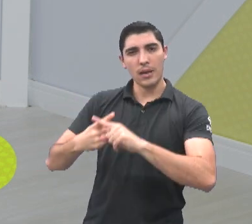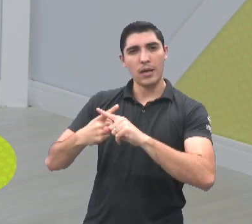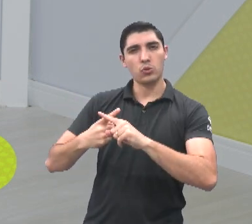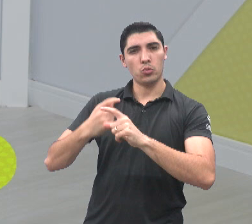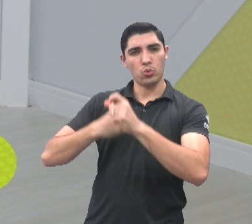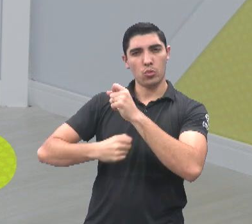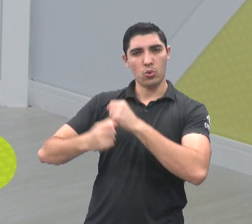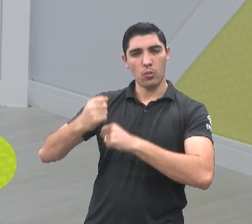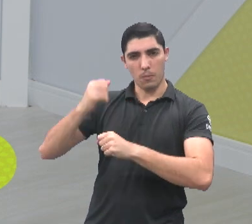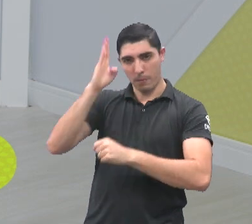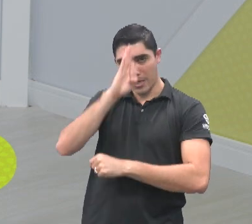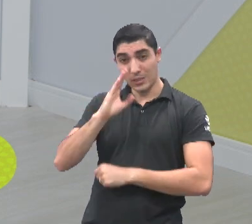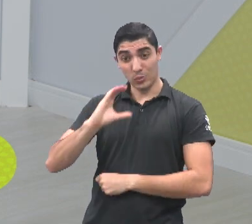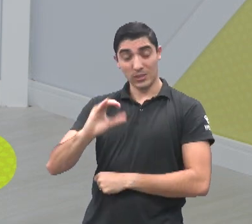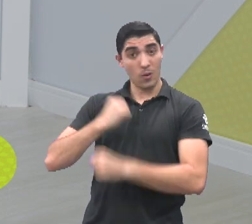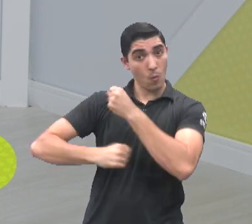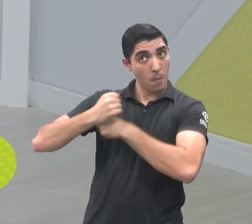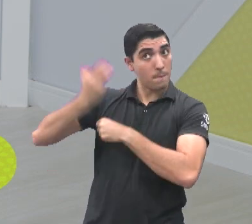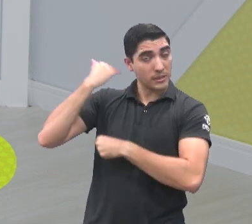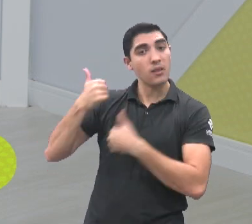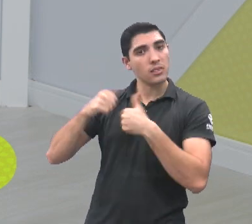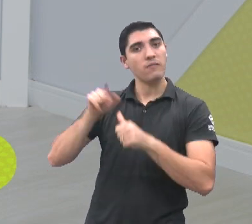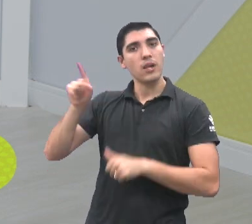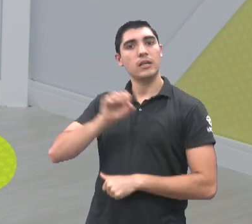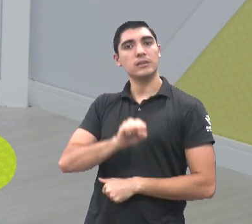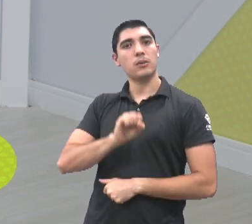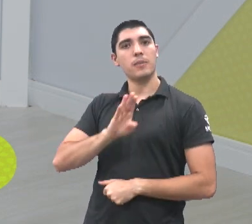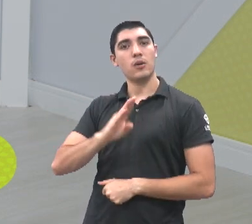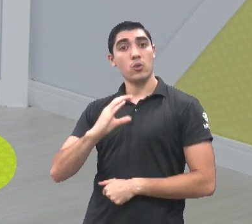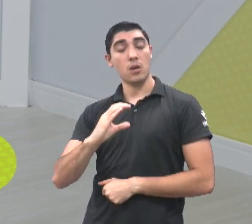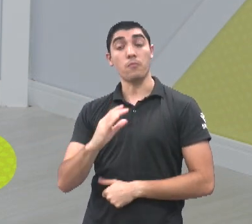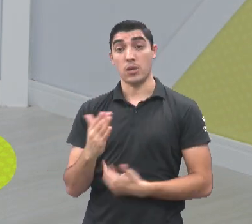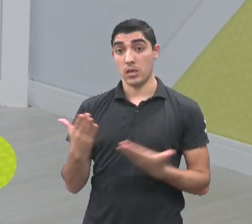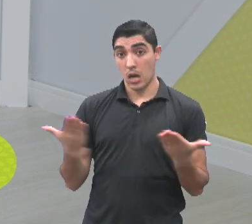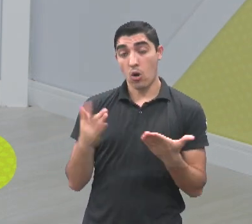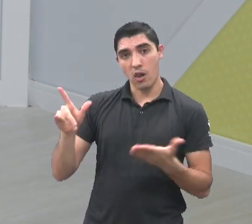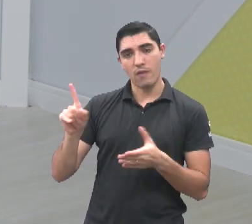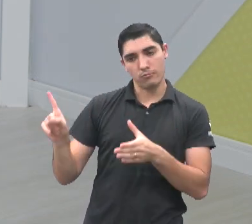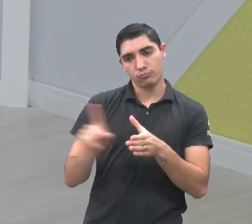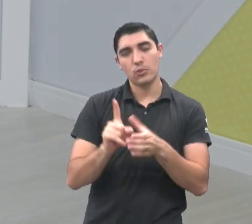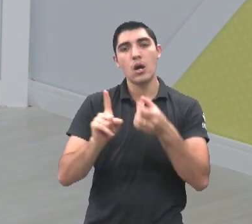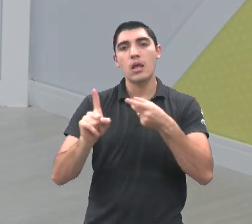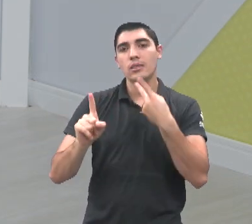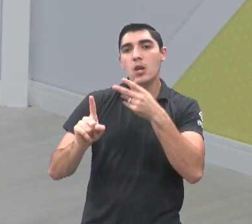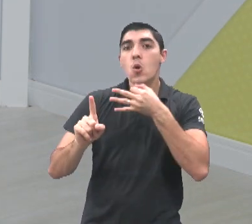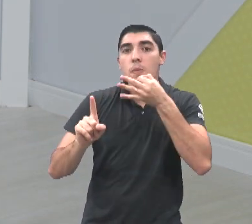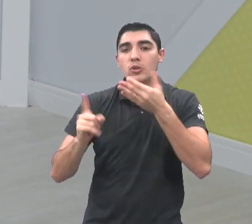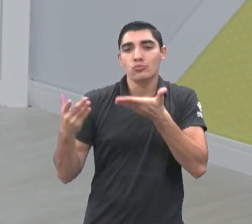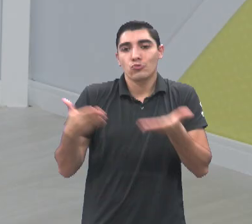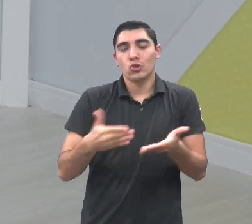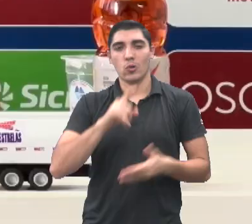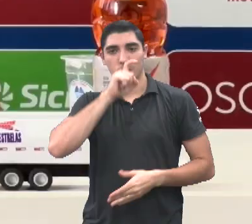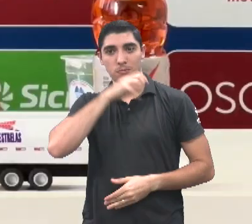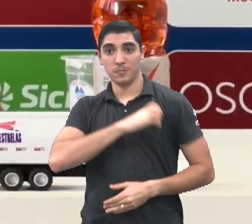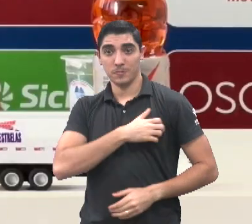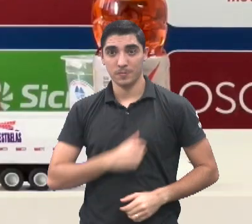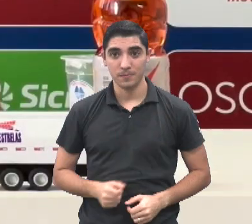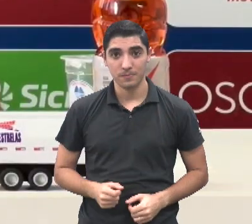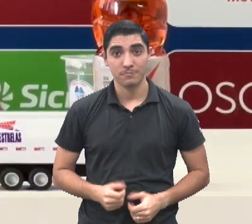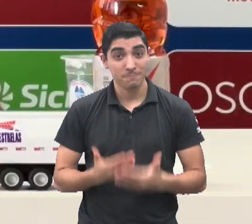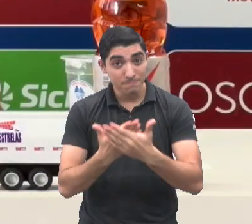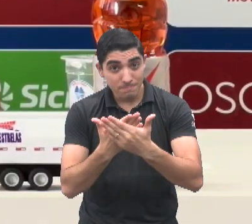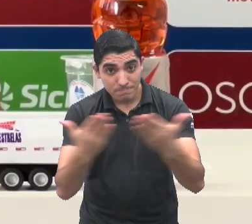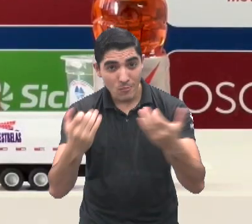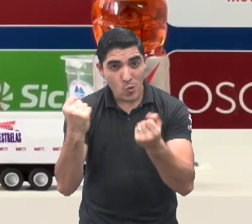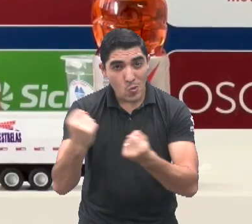o zagueiro João Ramos, ele fala aqui no Hora do Esporte sobre a sua chegada ao São José. Diz aí, João. Fala, torcedor da Águia do Vale. Meu